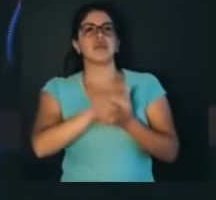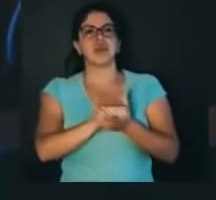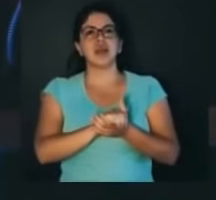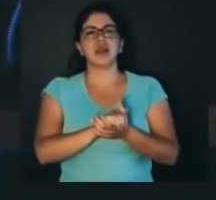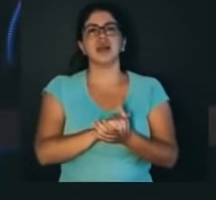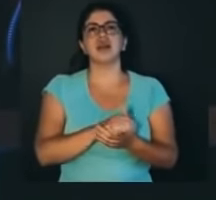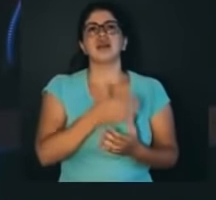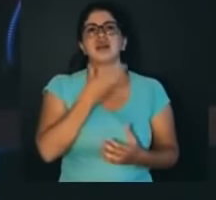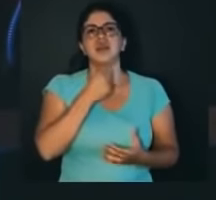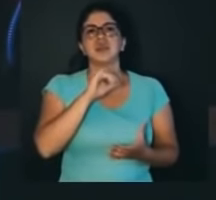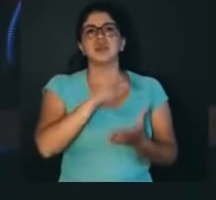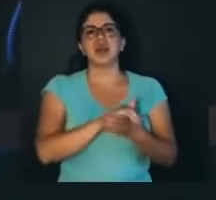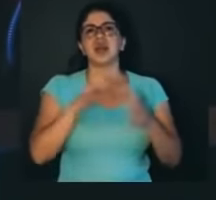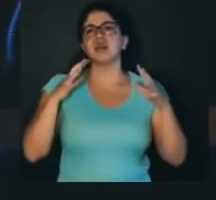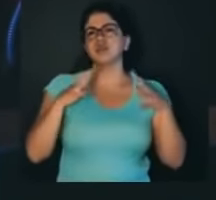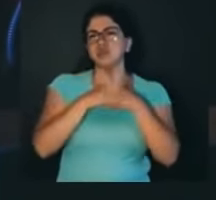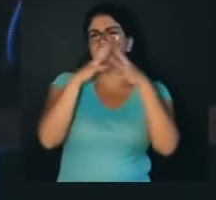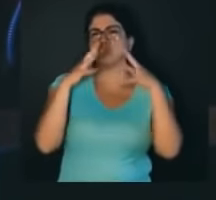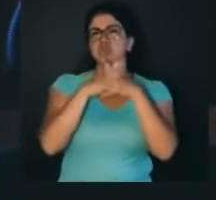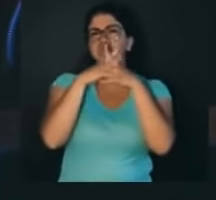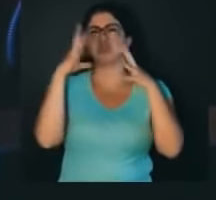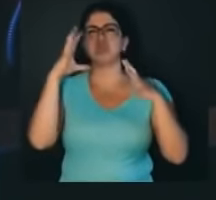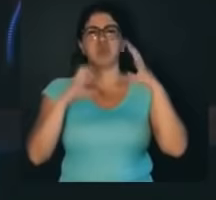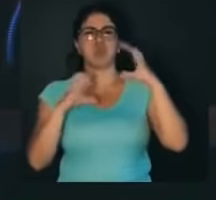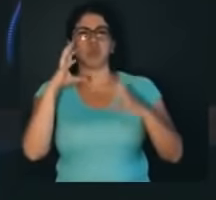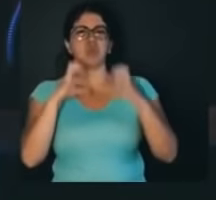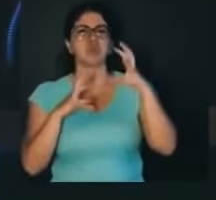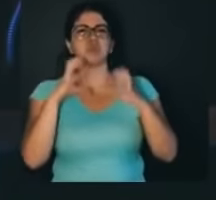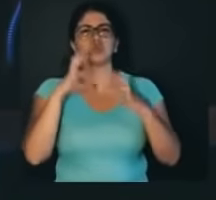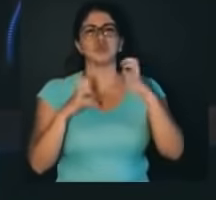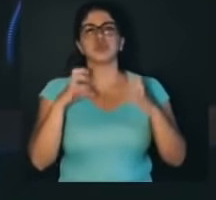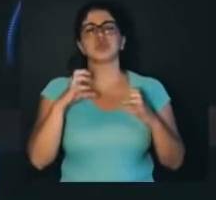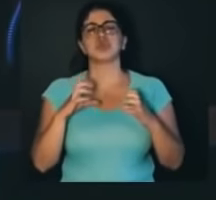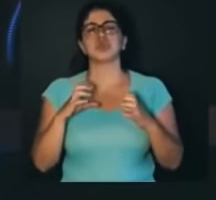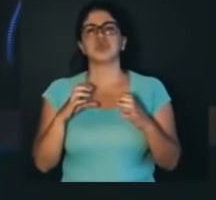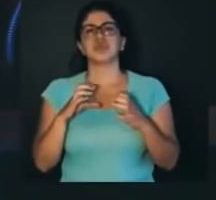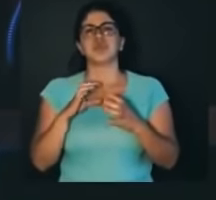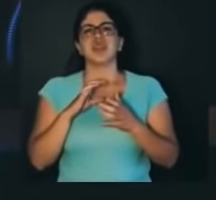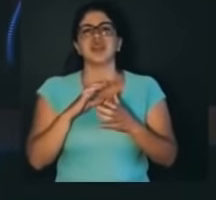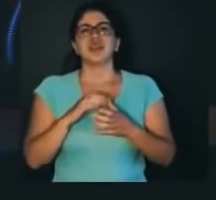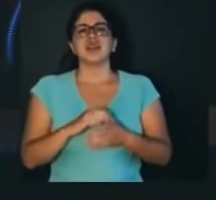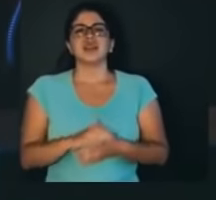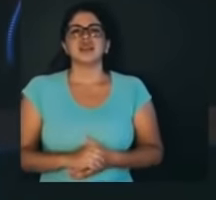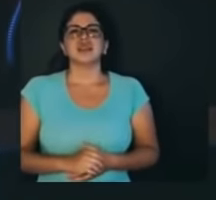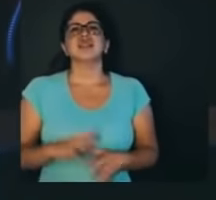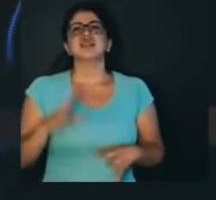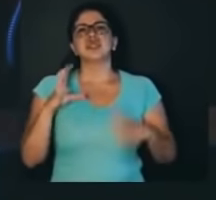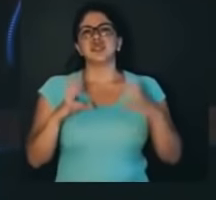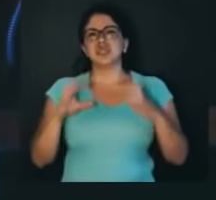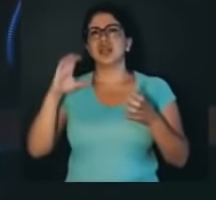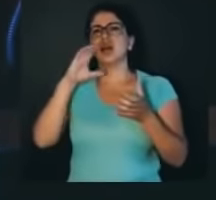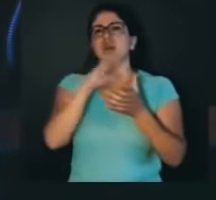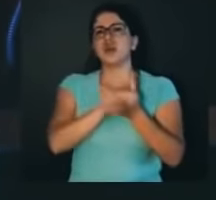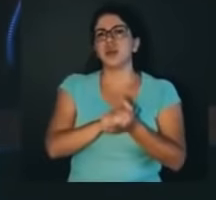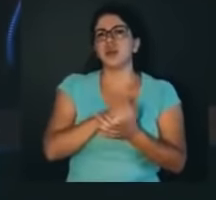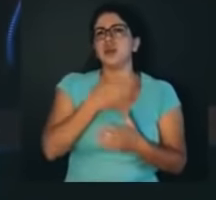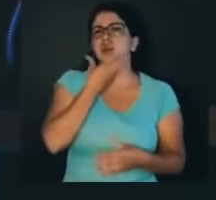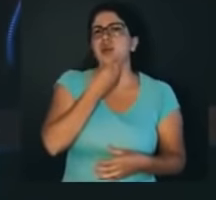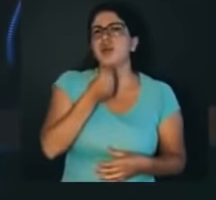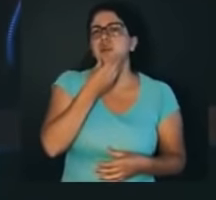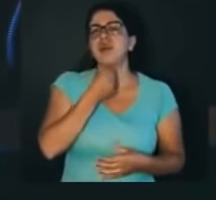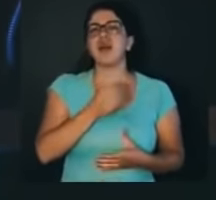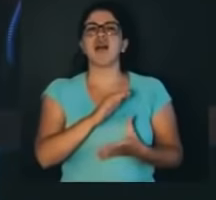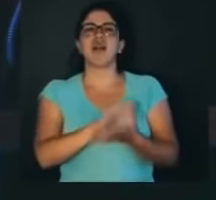haja a economia emocional. O marido, brigado com a esposa, não consegue